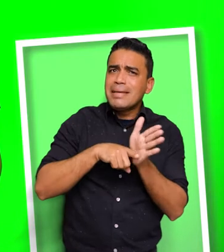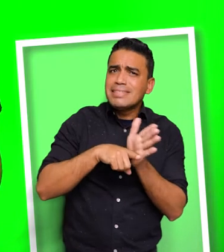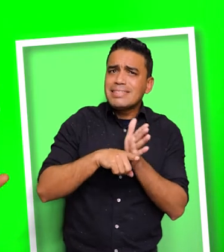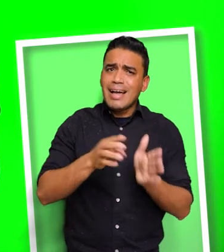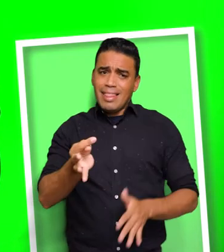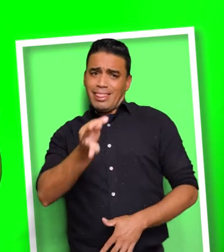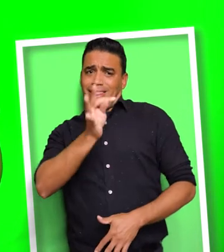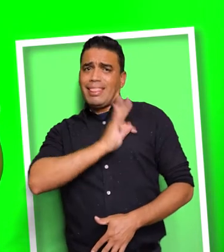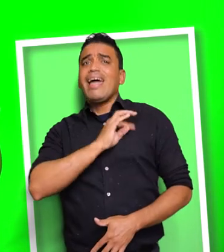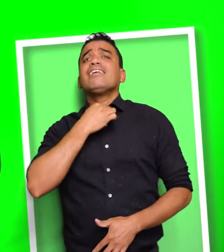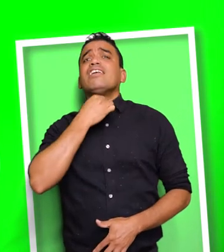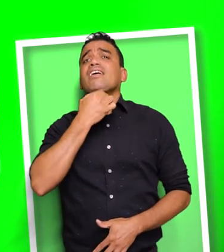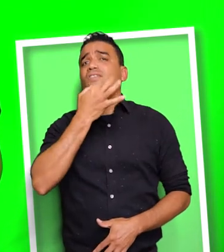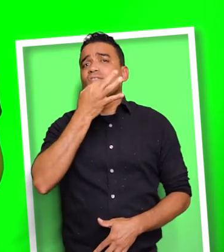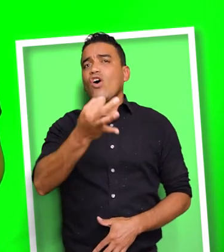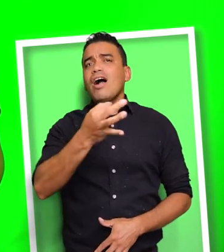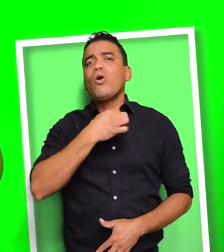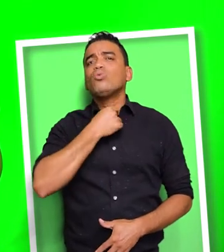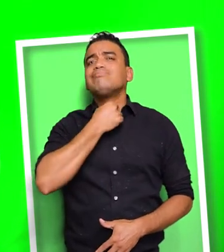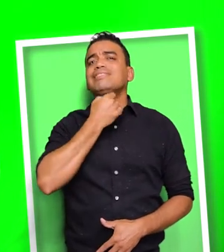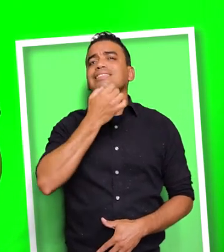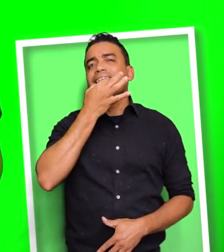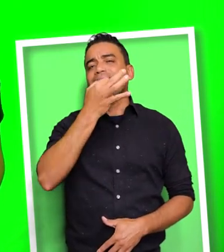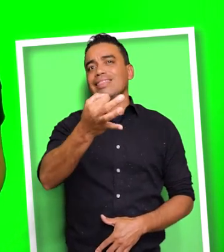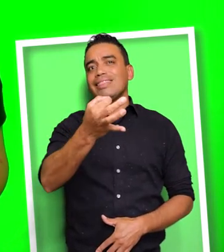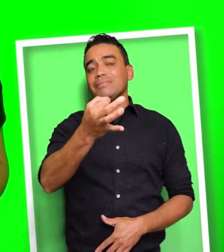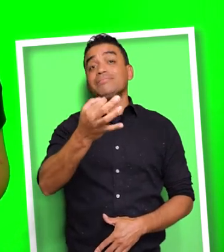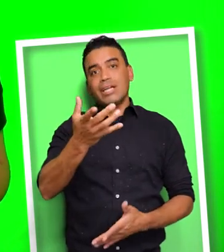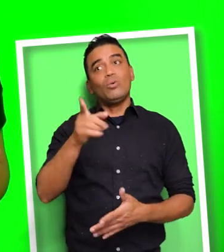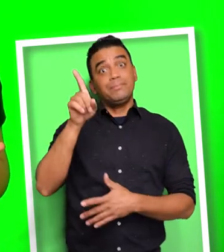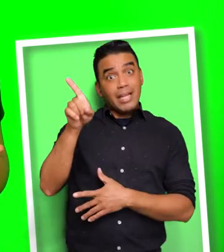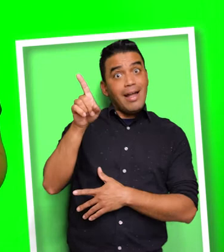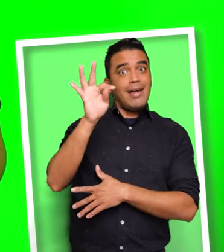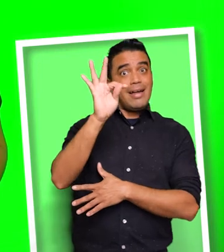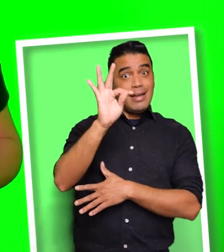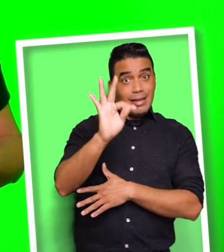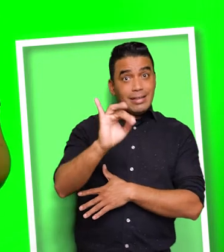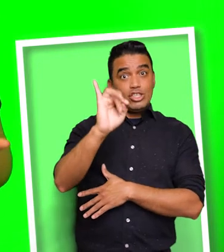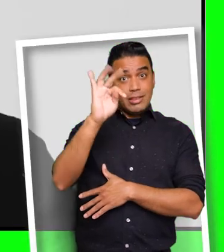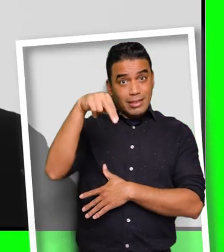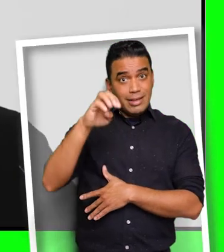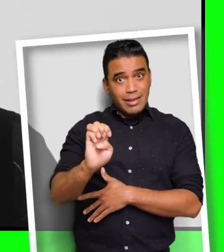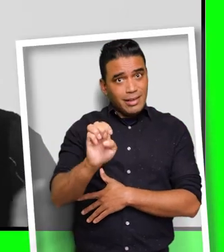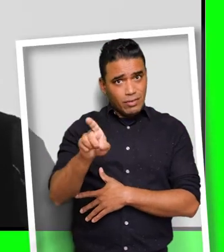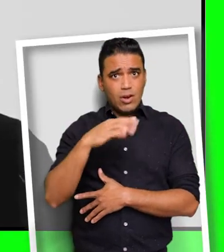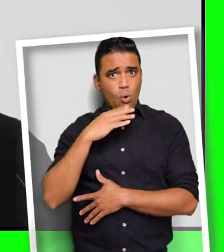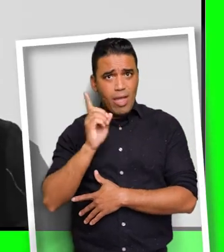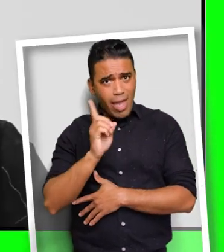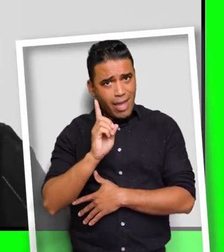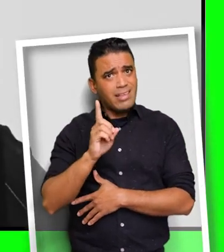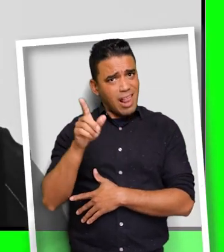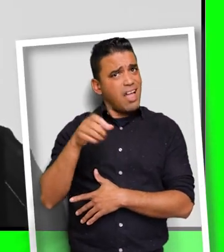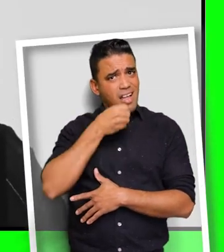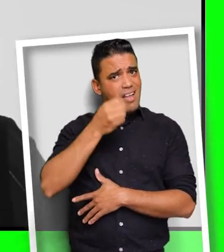a técnica vocal. Ali, esse trabalho com a Titani também, que é uma grande cantora mineira, se você não conhece,